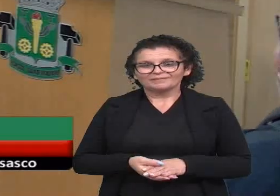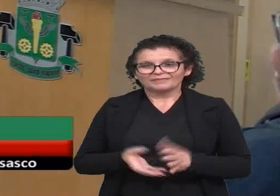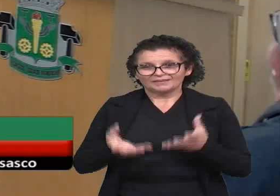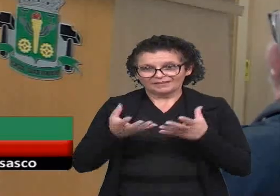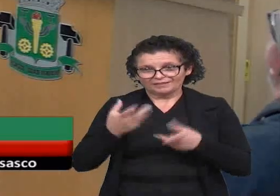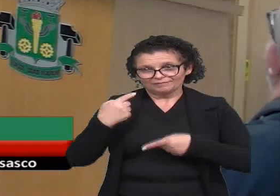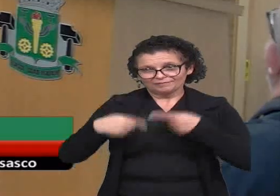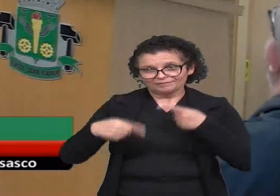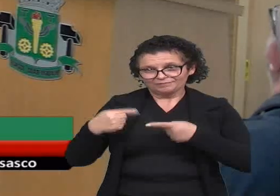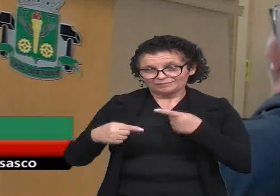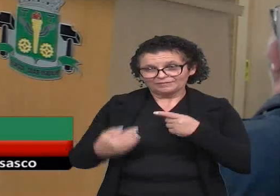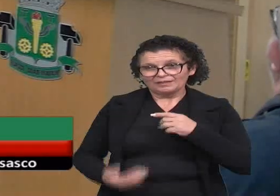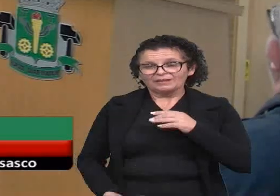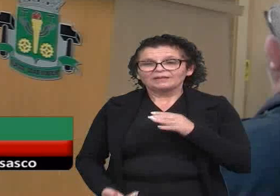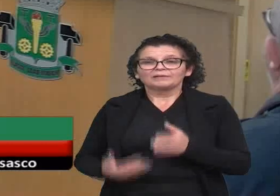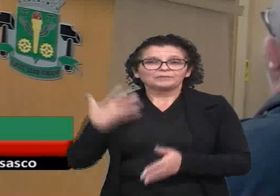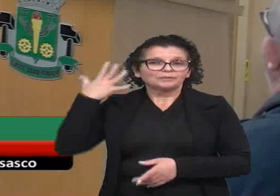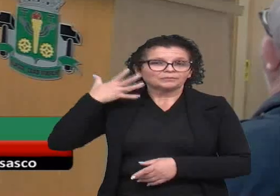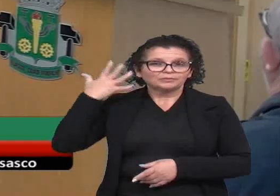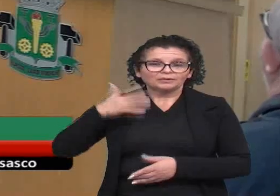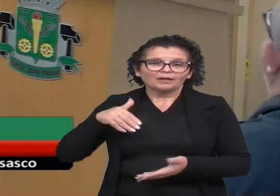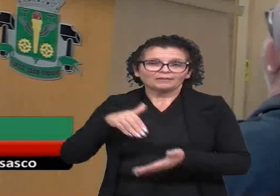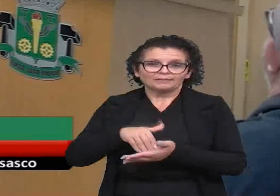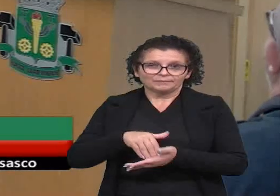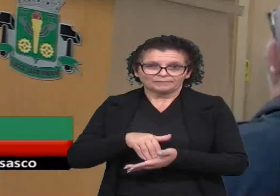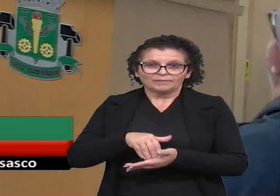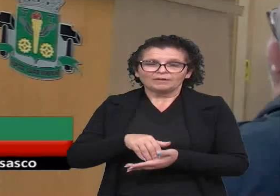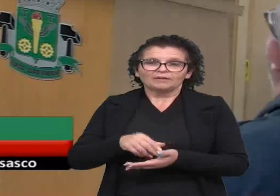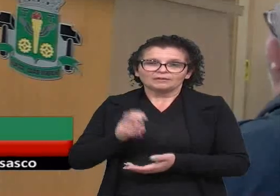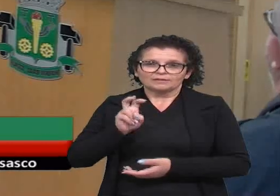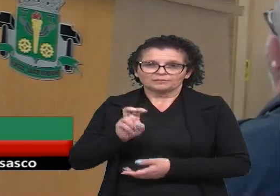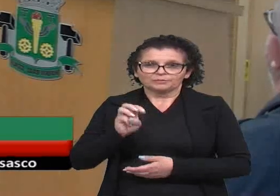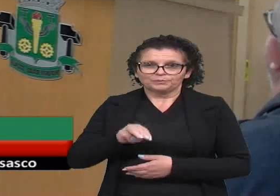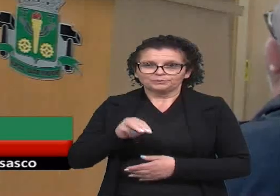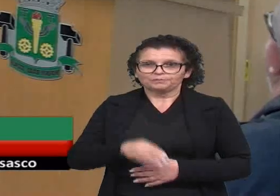Para discutir? Para discutir, Vossa Excelência dispõe de 5 minutos.